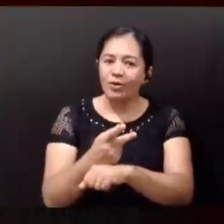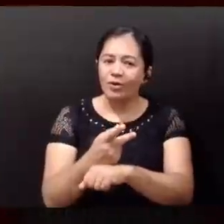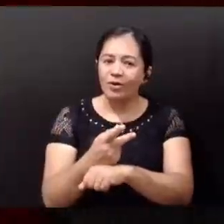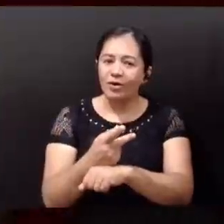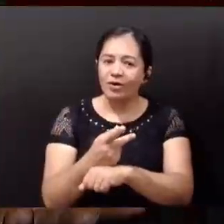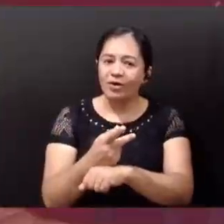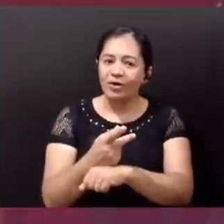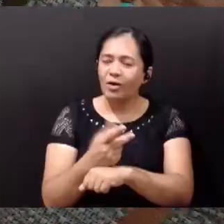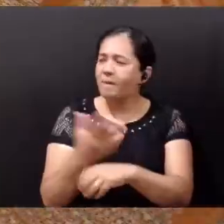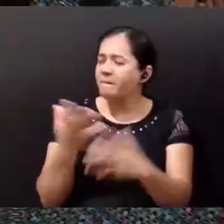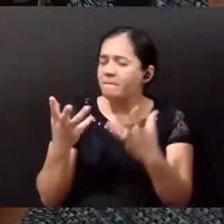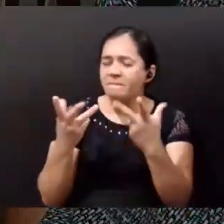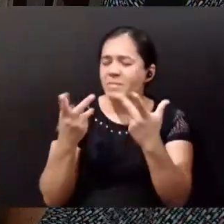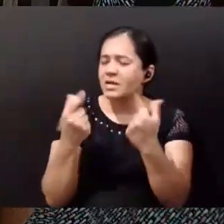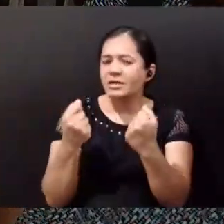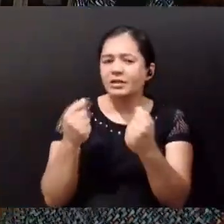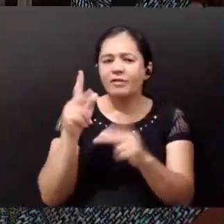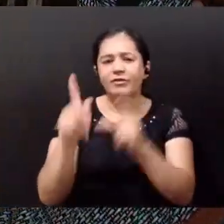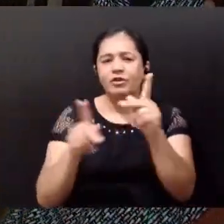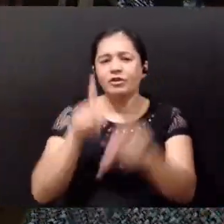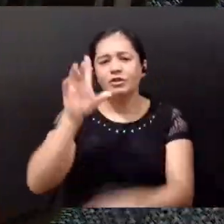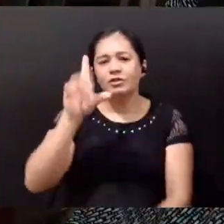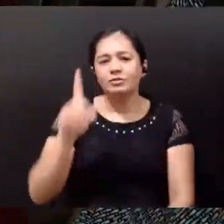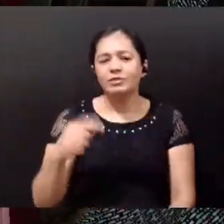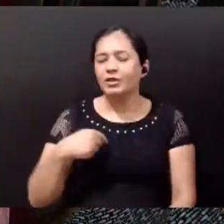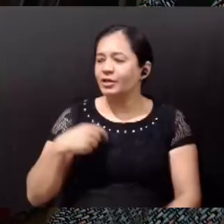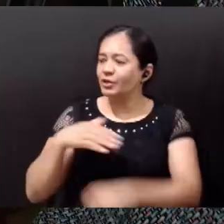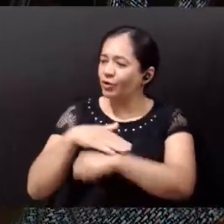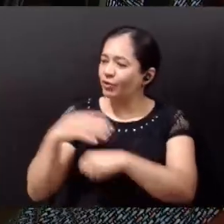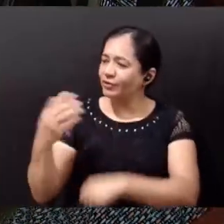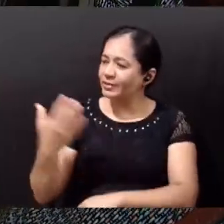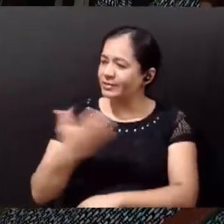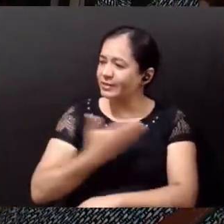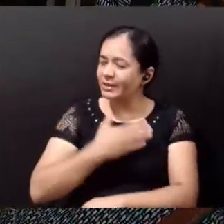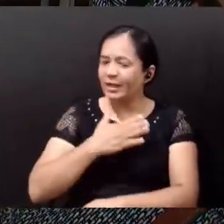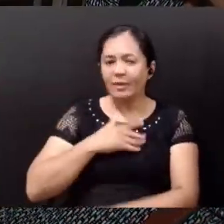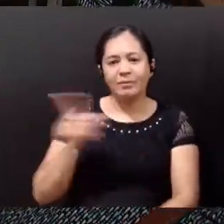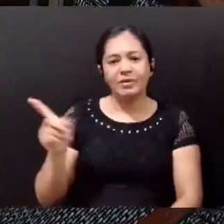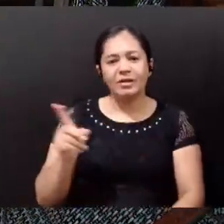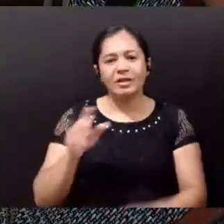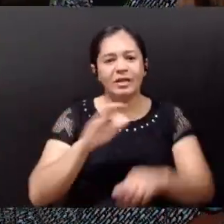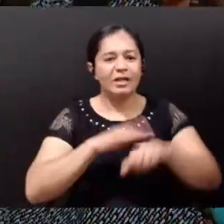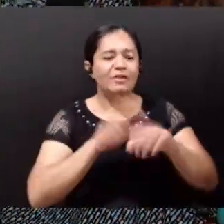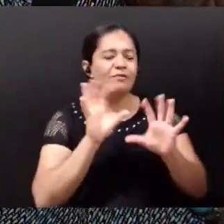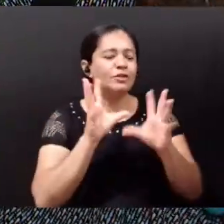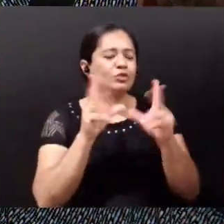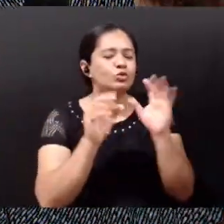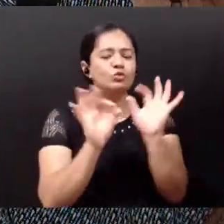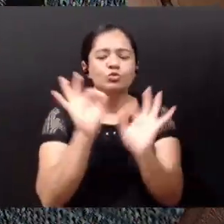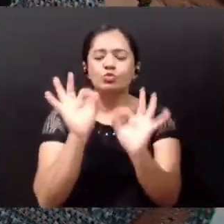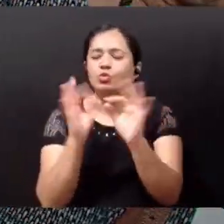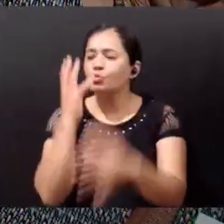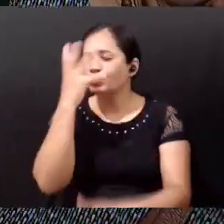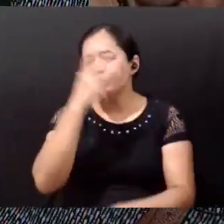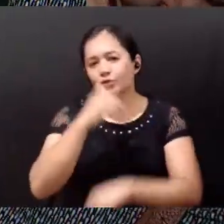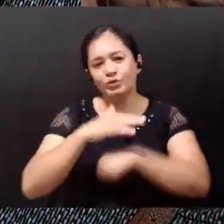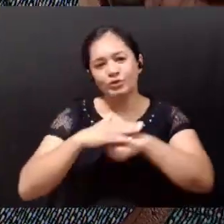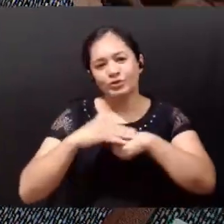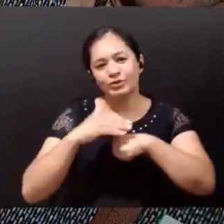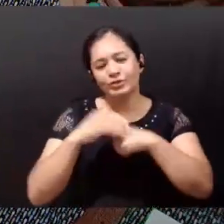esse povo de Deus, né? Estava comentando com a minha colega aqui agora, eles fazem as coisas tão bonitinho, com tanto carinho, né? Tudo bonitinho,